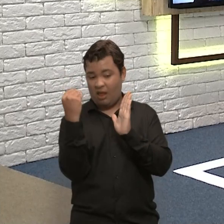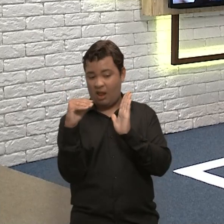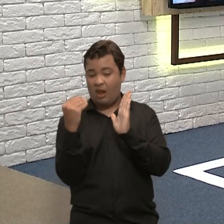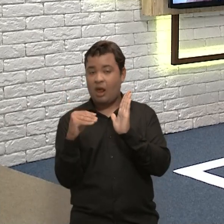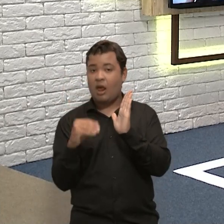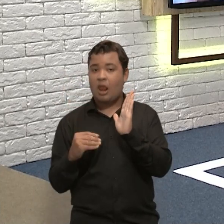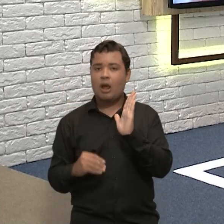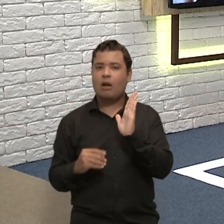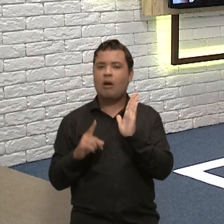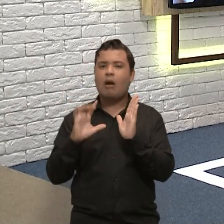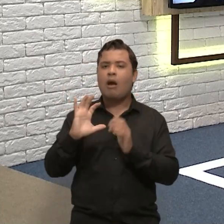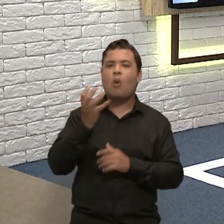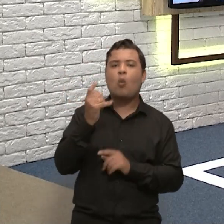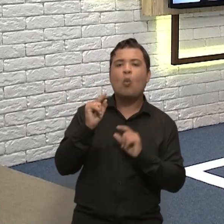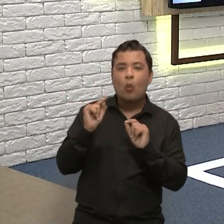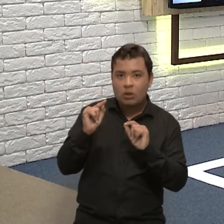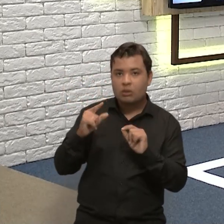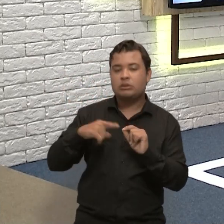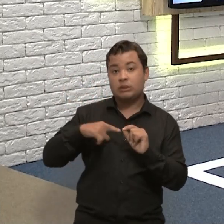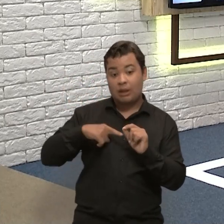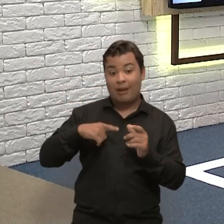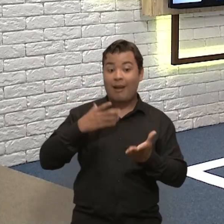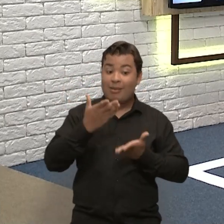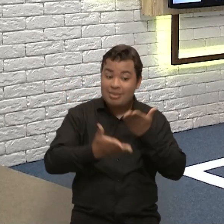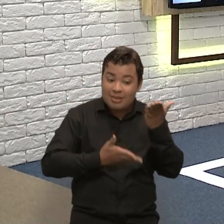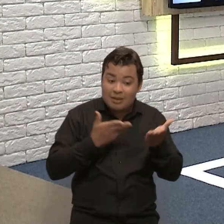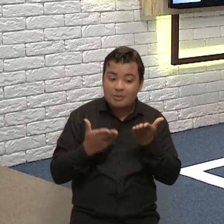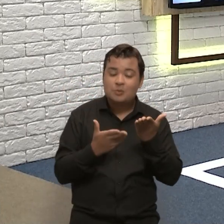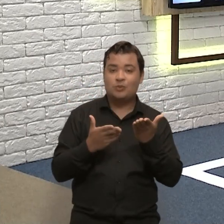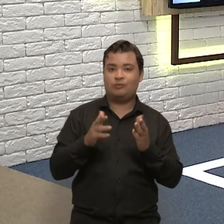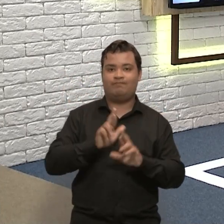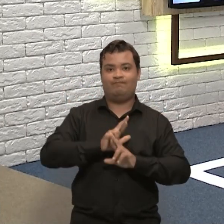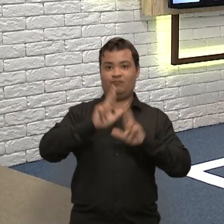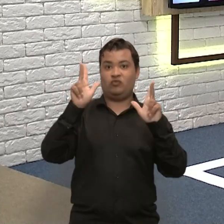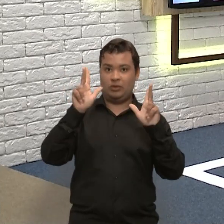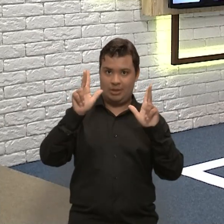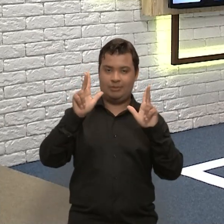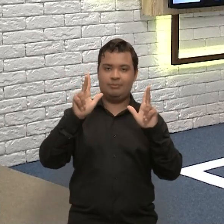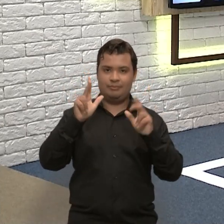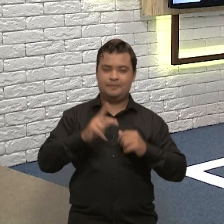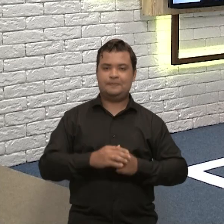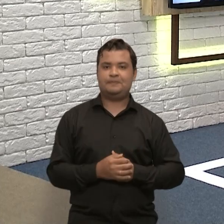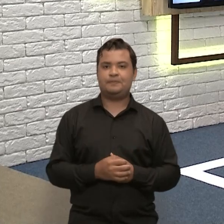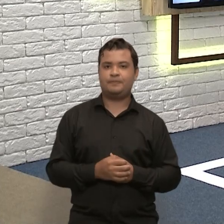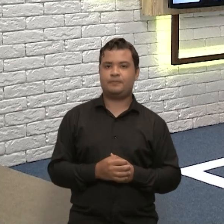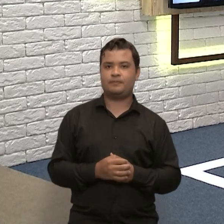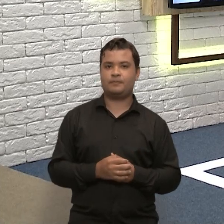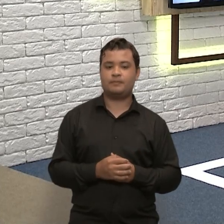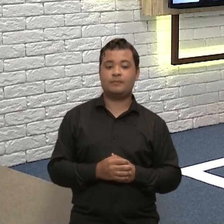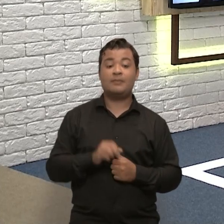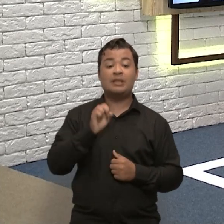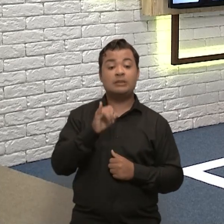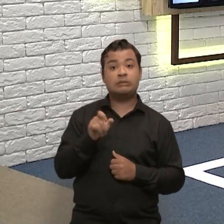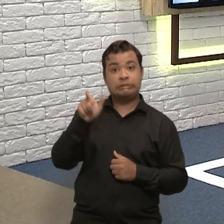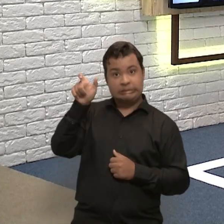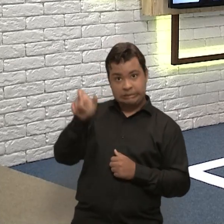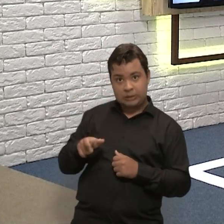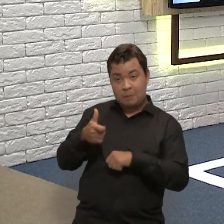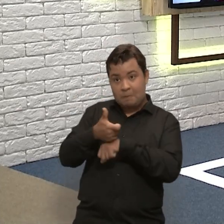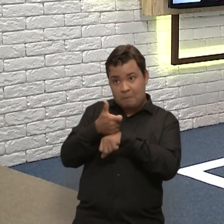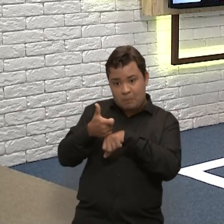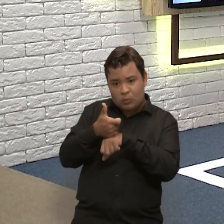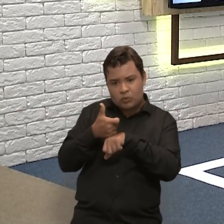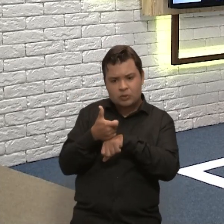em rede na sequência desse acompanhamento no HC. Então, se o profissional identificou, seja